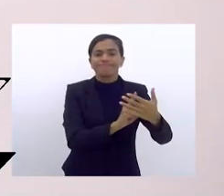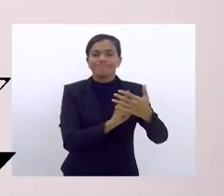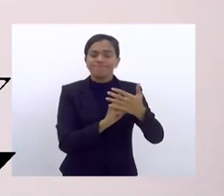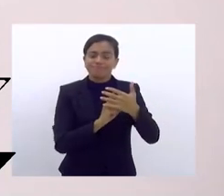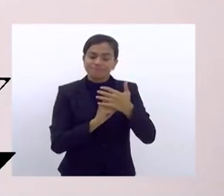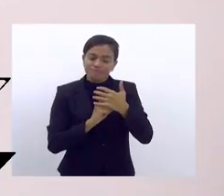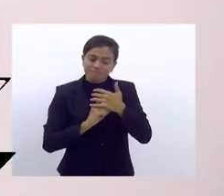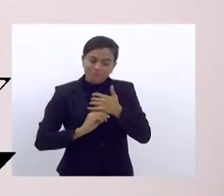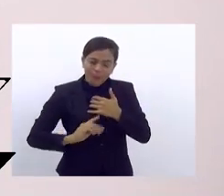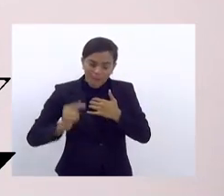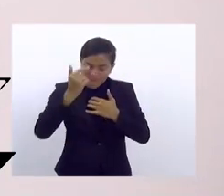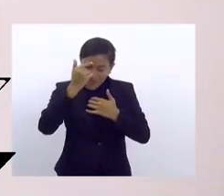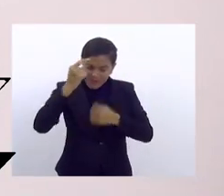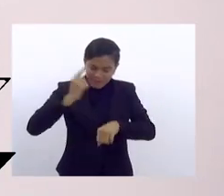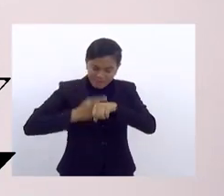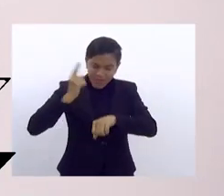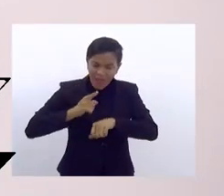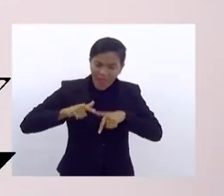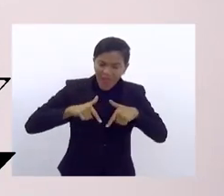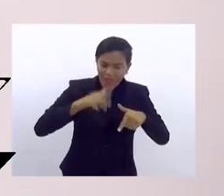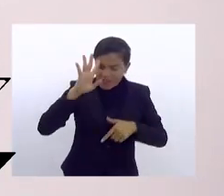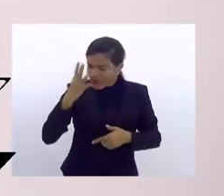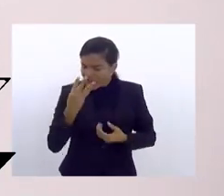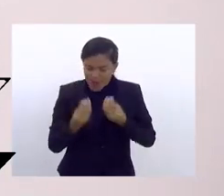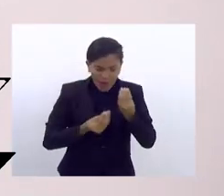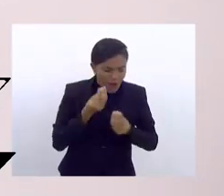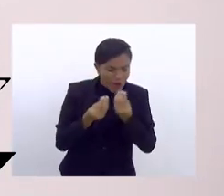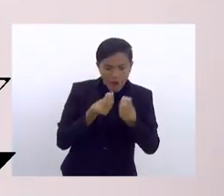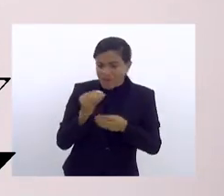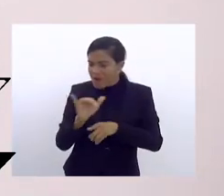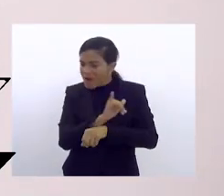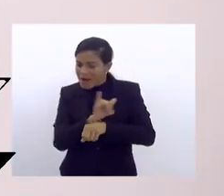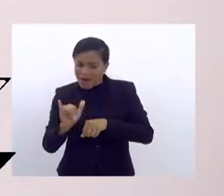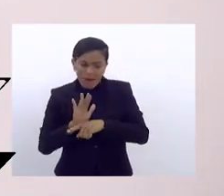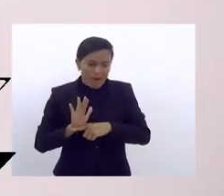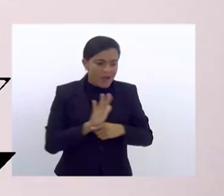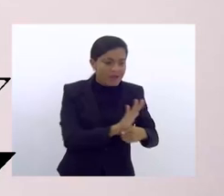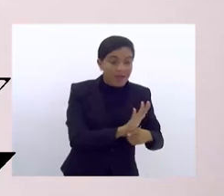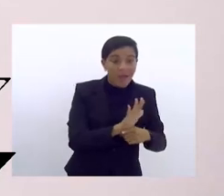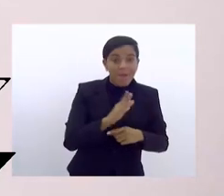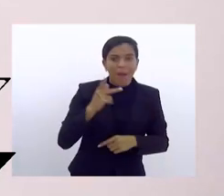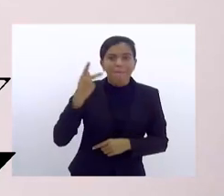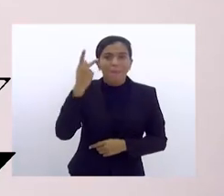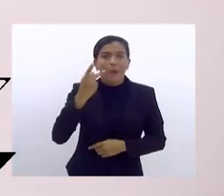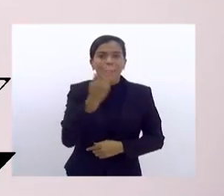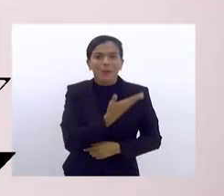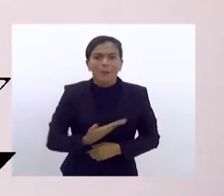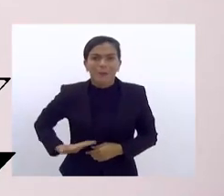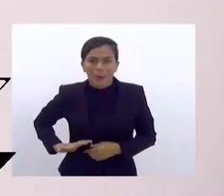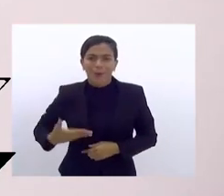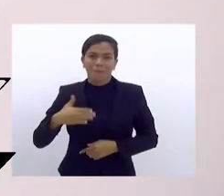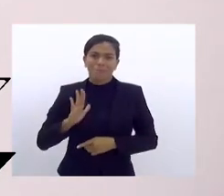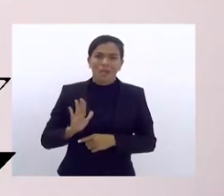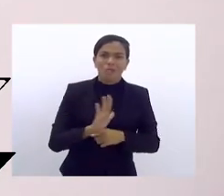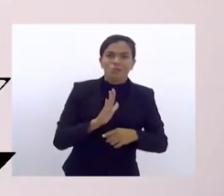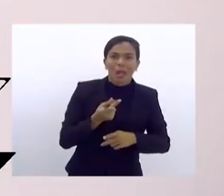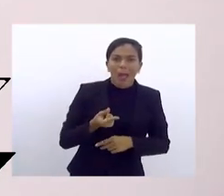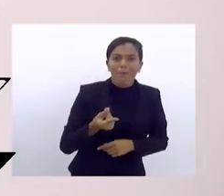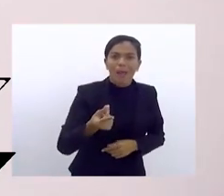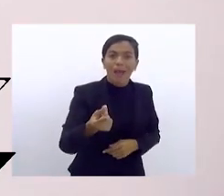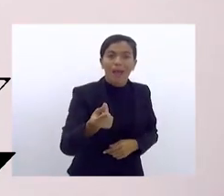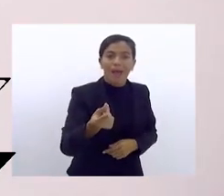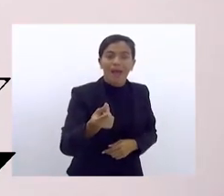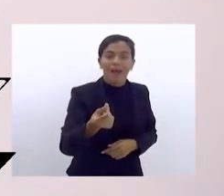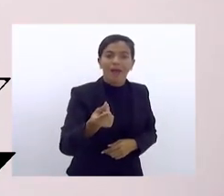pensa em ações imediatas para melhorar aquela situação na hora mas em políticas públicas para melhorar a longo prazo